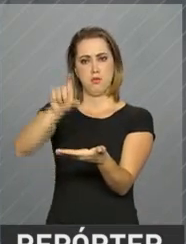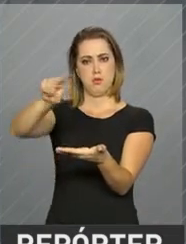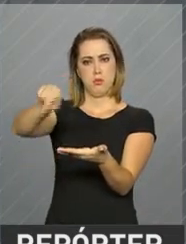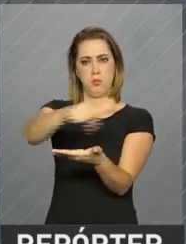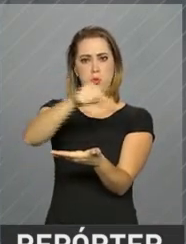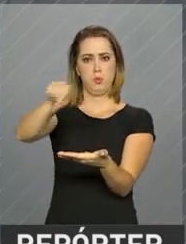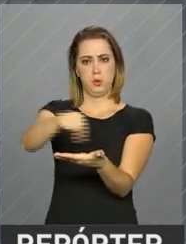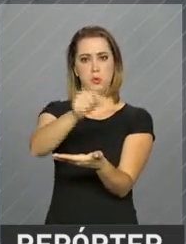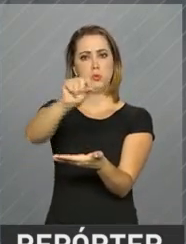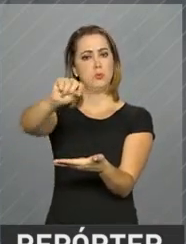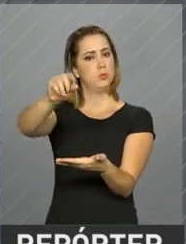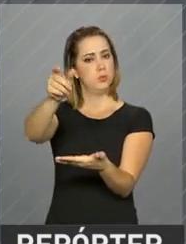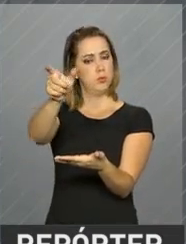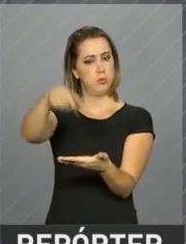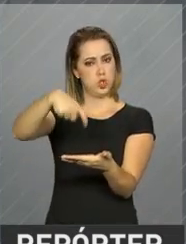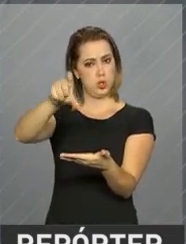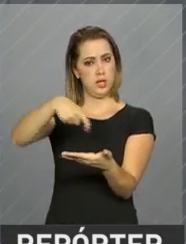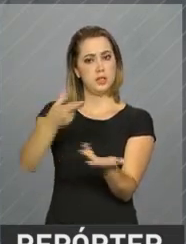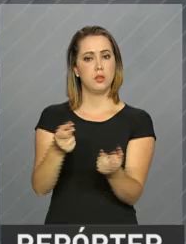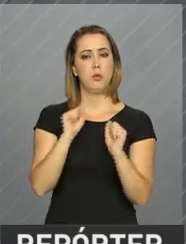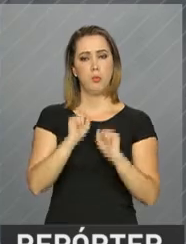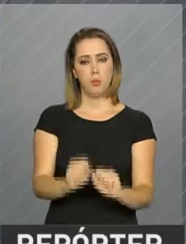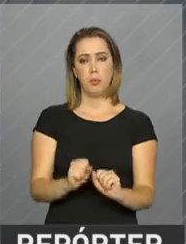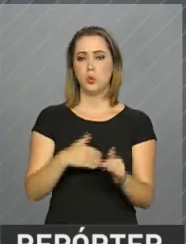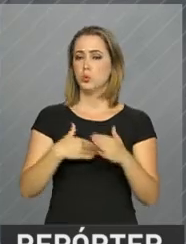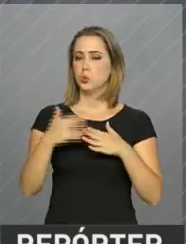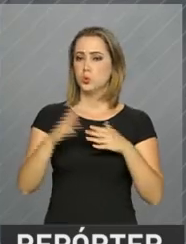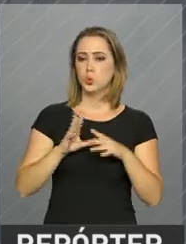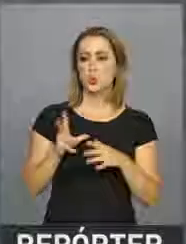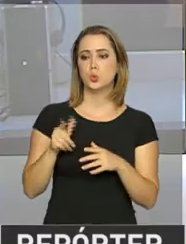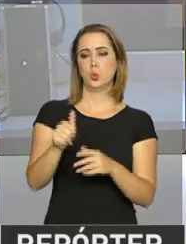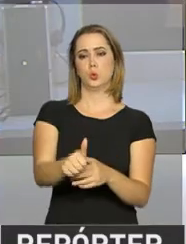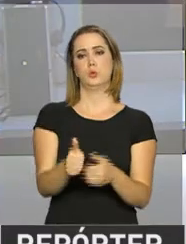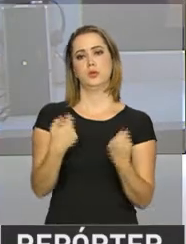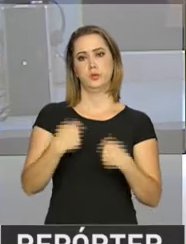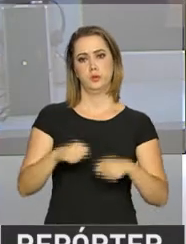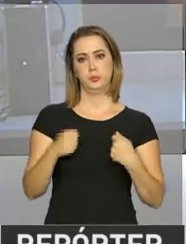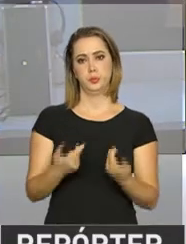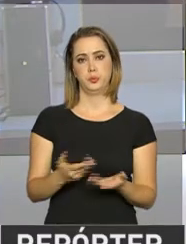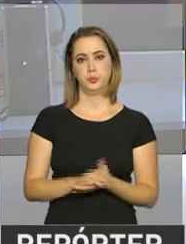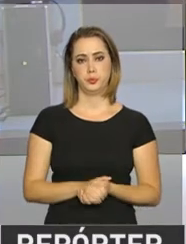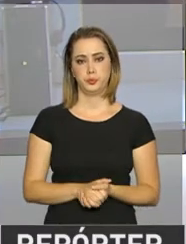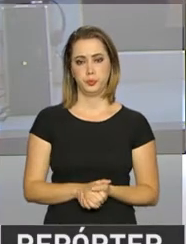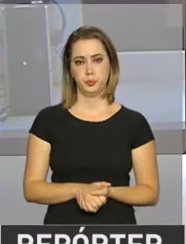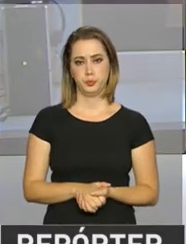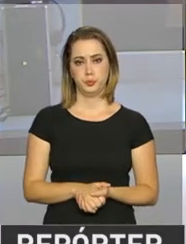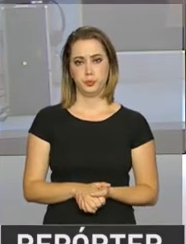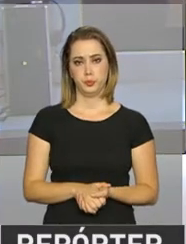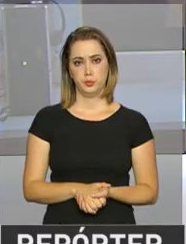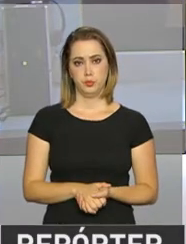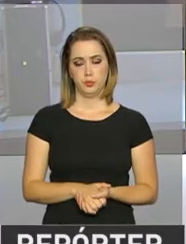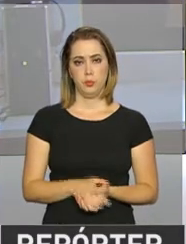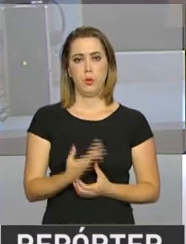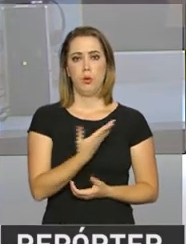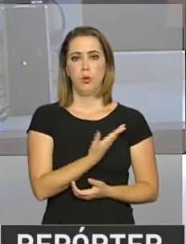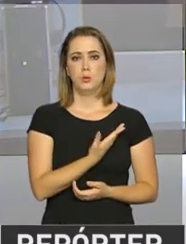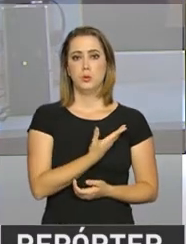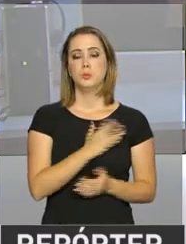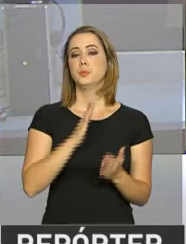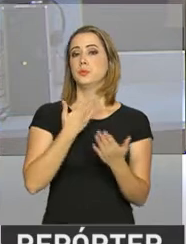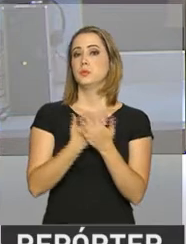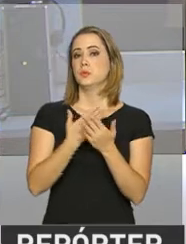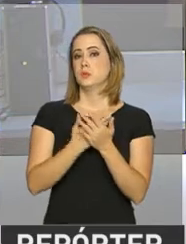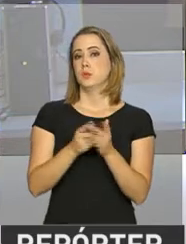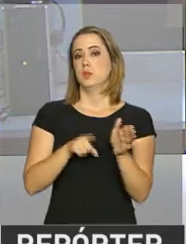e poderá haver diferenciação no preço de acordo com a forma de pagamento estudos e pesquisas sobre o vírus e física vão